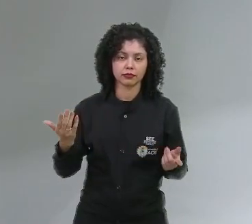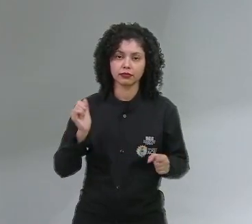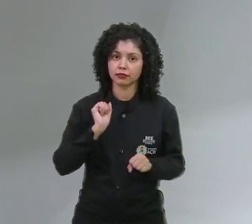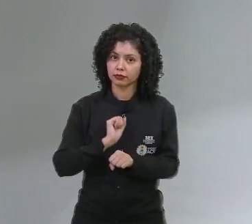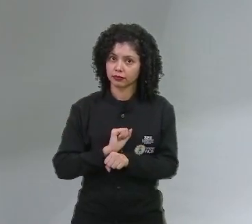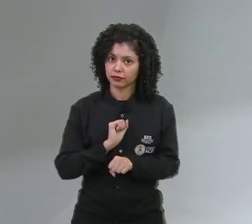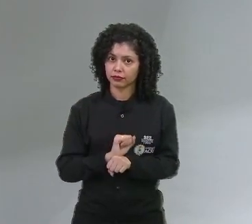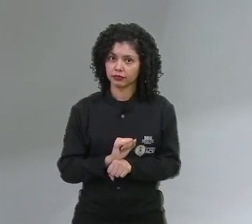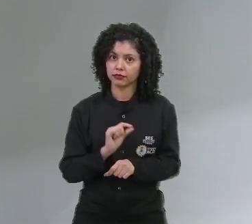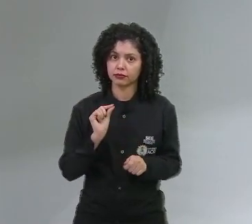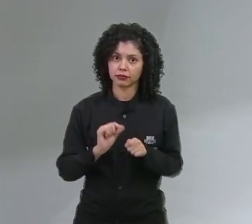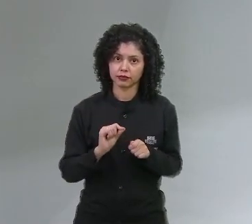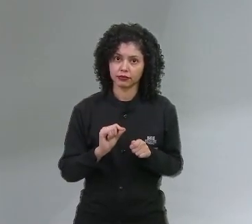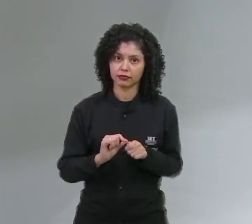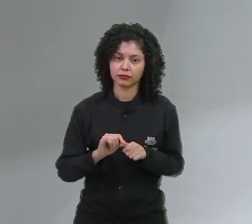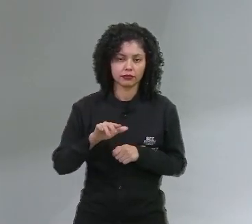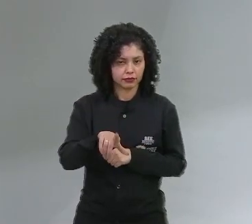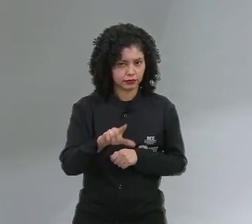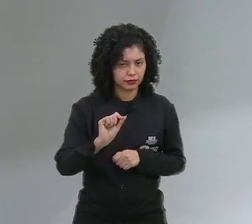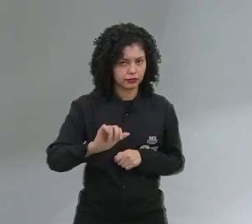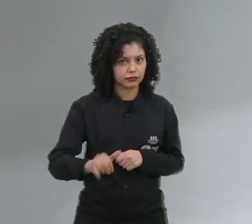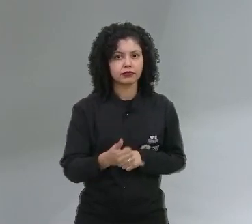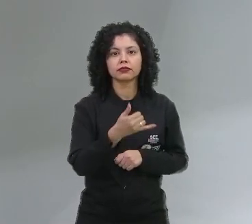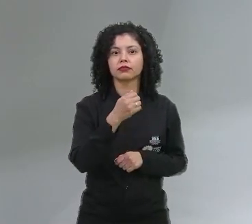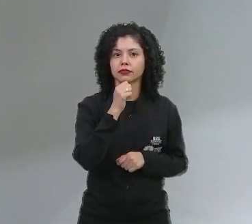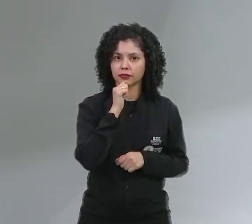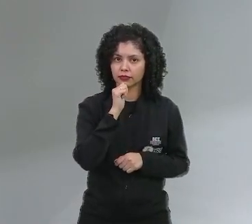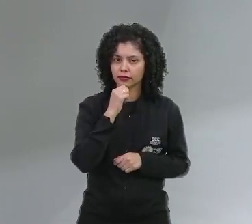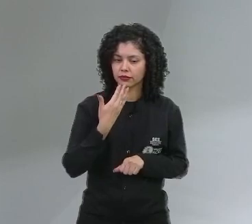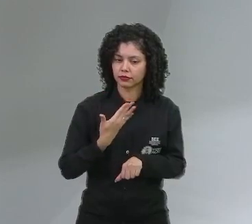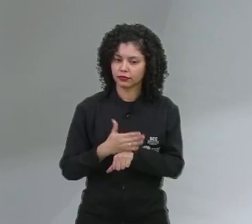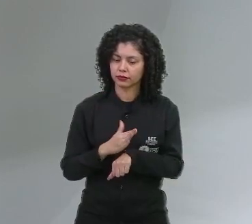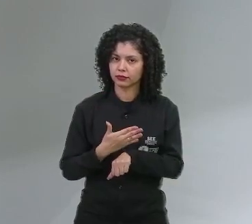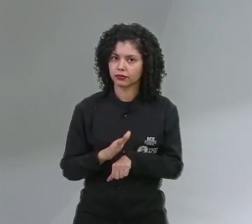que vocês façam e aproveitem esse momento de colocar em